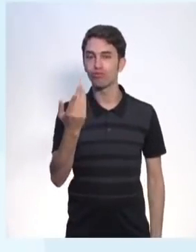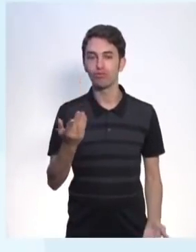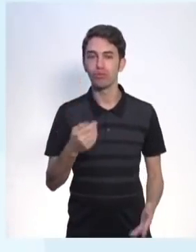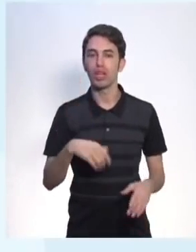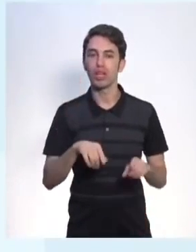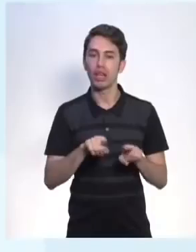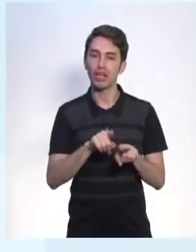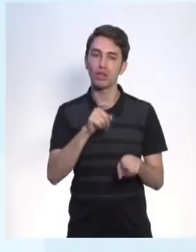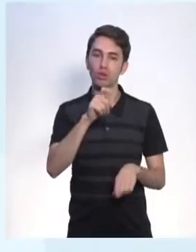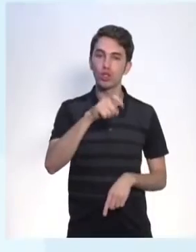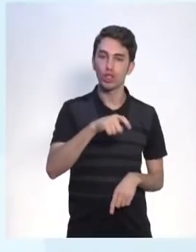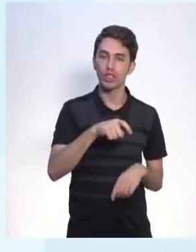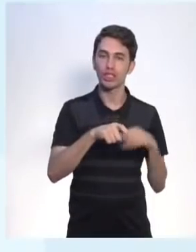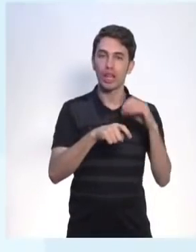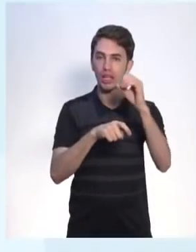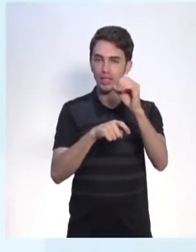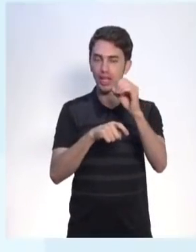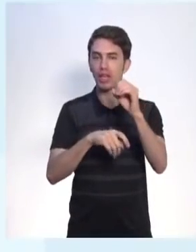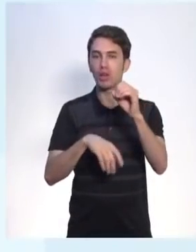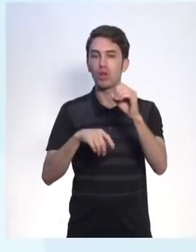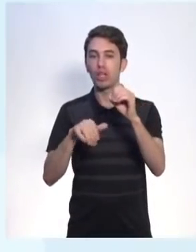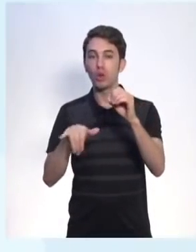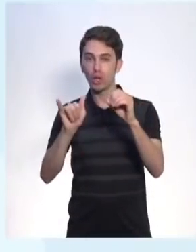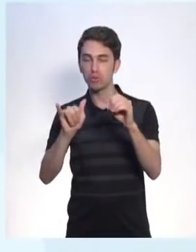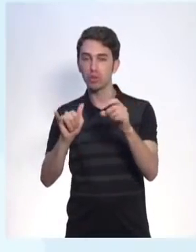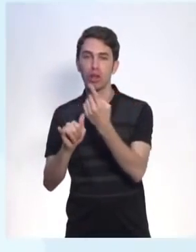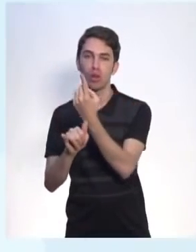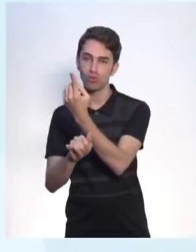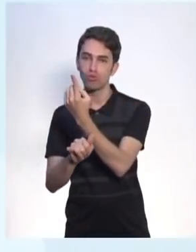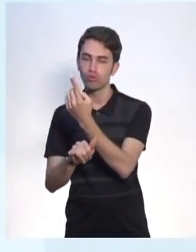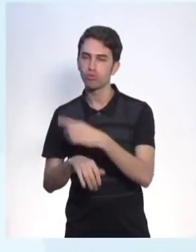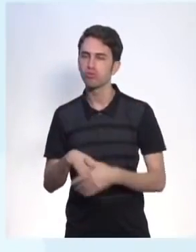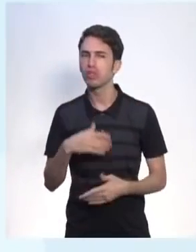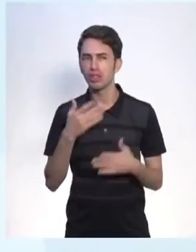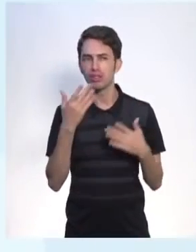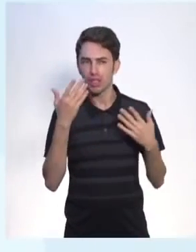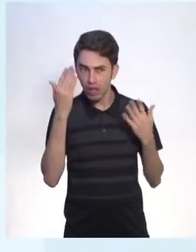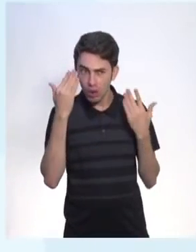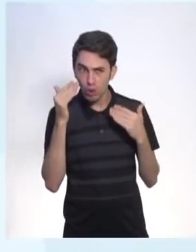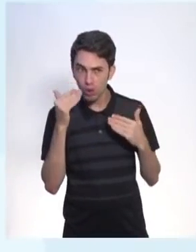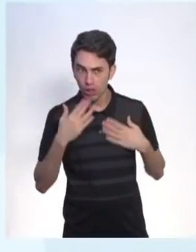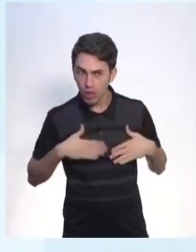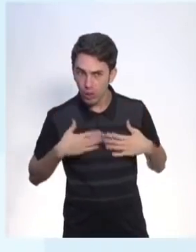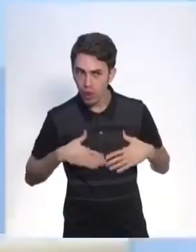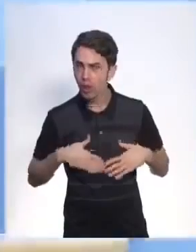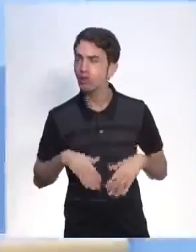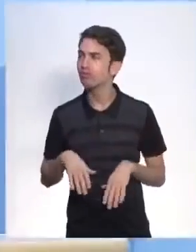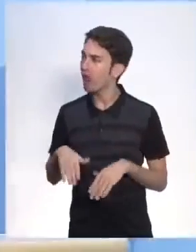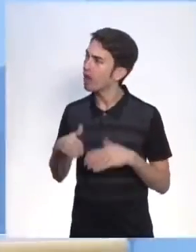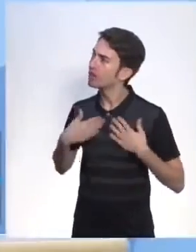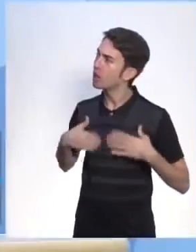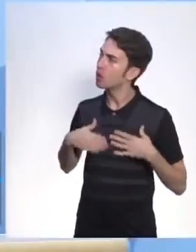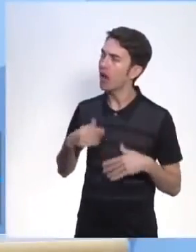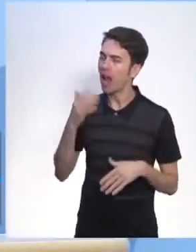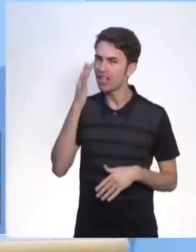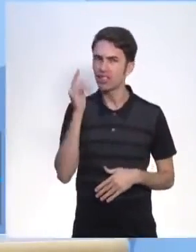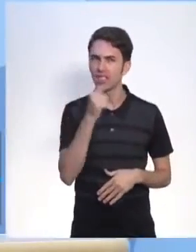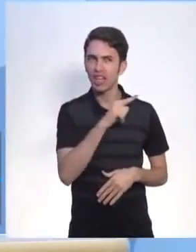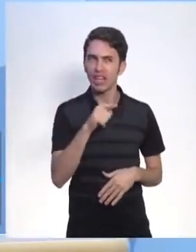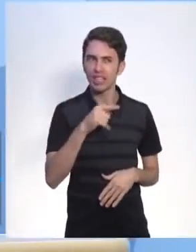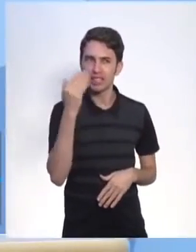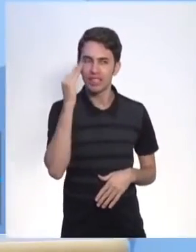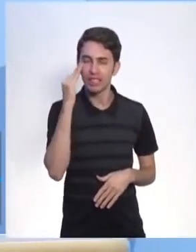1. Tranquilo, Ana? Tranquilo. Eu acho que eles entenderam essa parte que... Assim, quando eu estava aprendendo, eu tinha